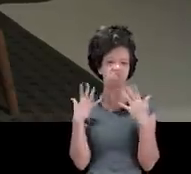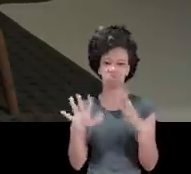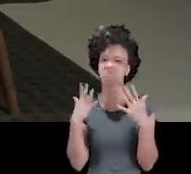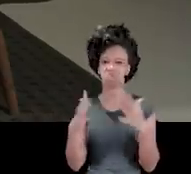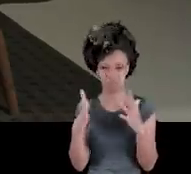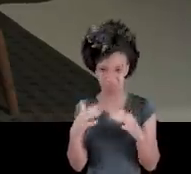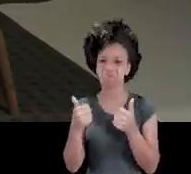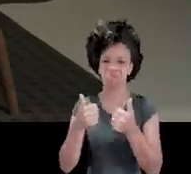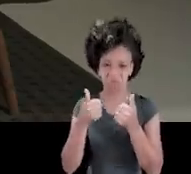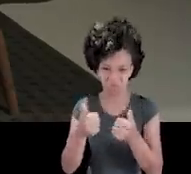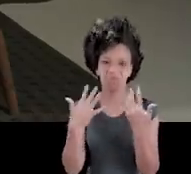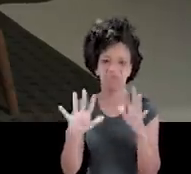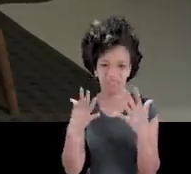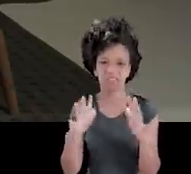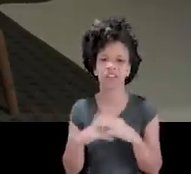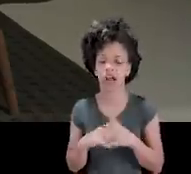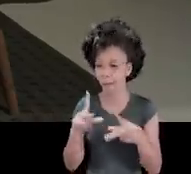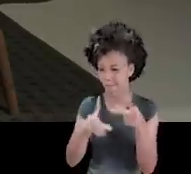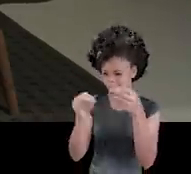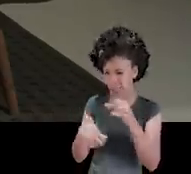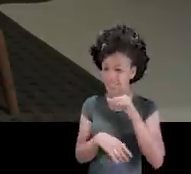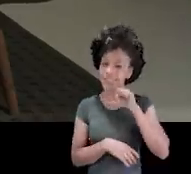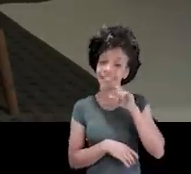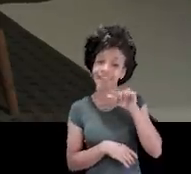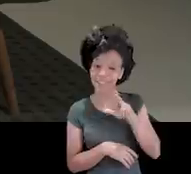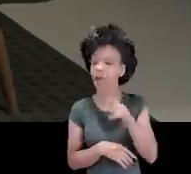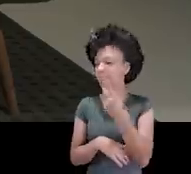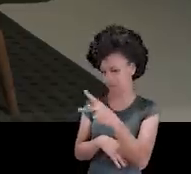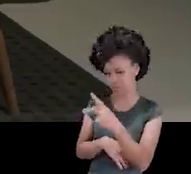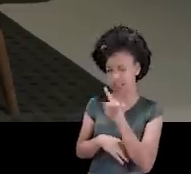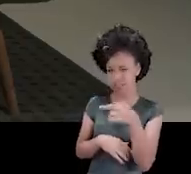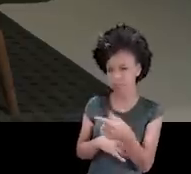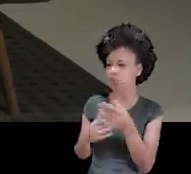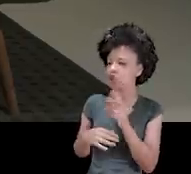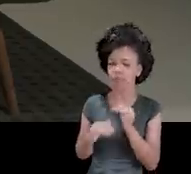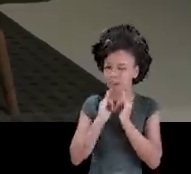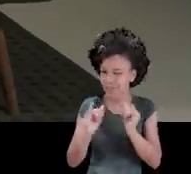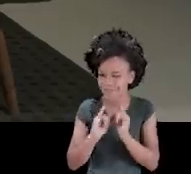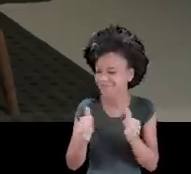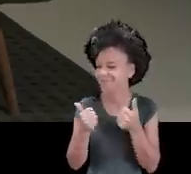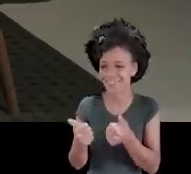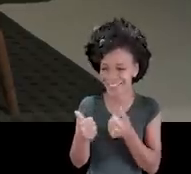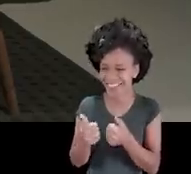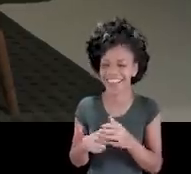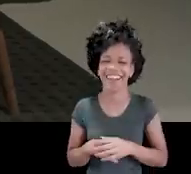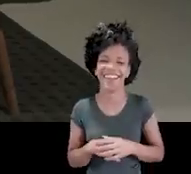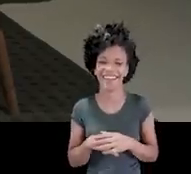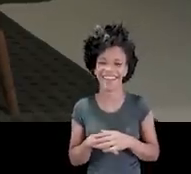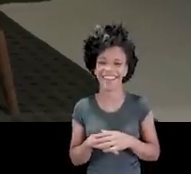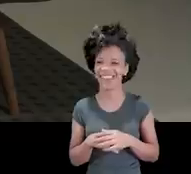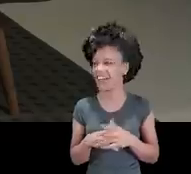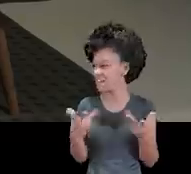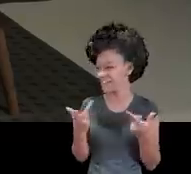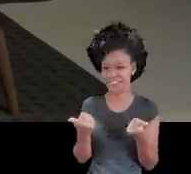Tá aqui, ó. Tá aqui, ó. Presente da Insider pra vocês dois. Só pelo esse... Exatamente isso. Aqui, ó, pra